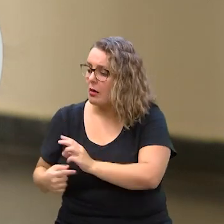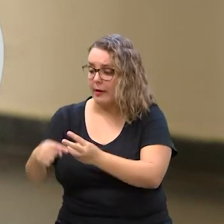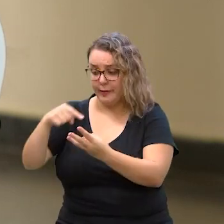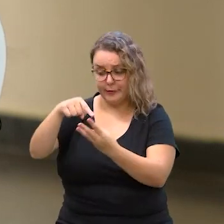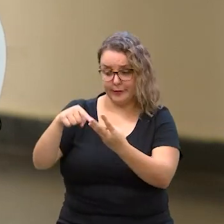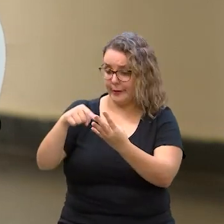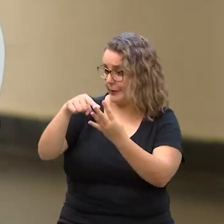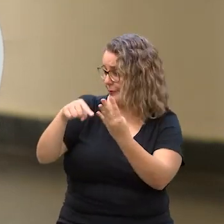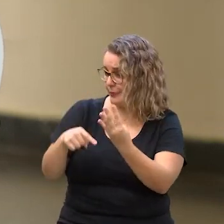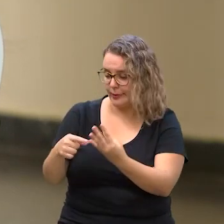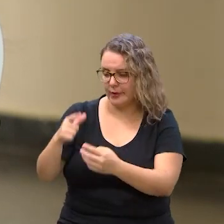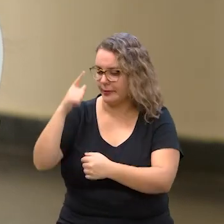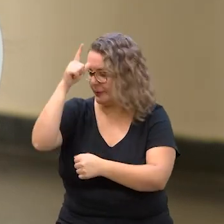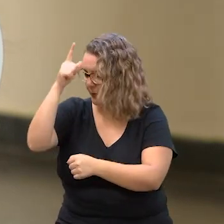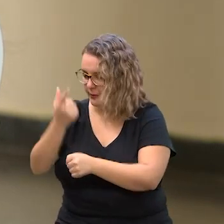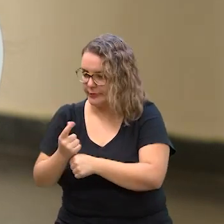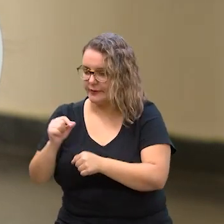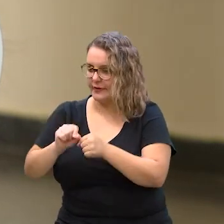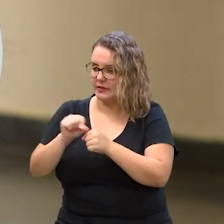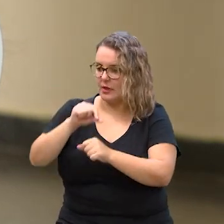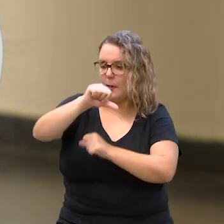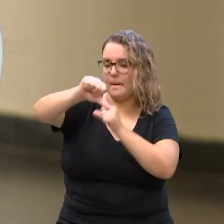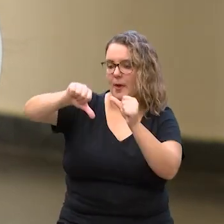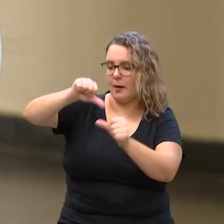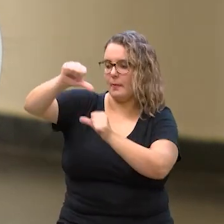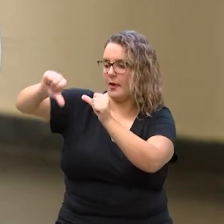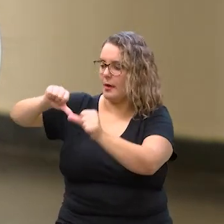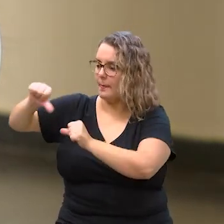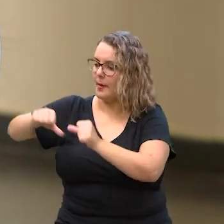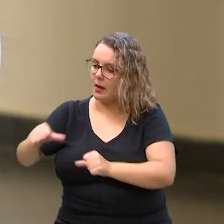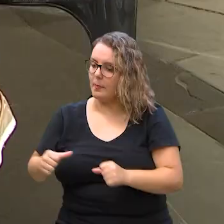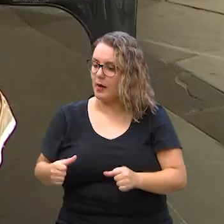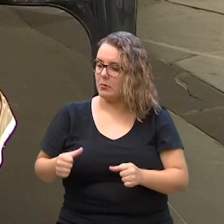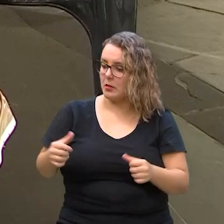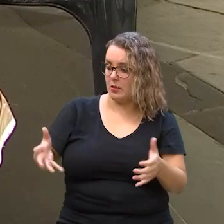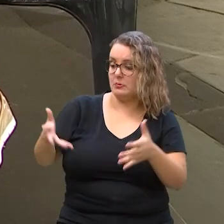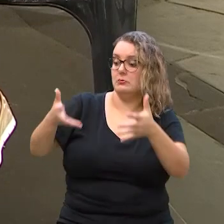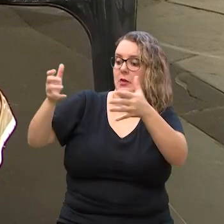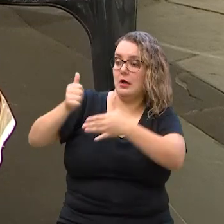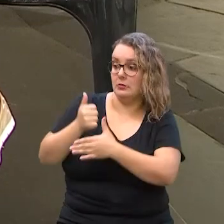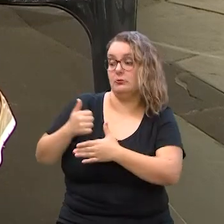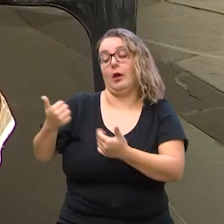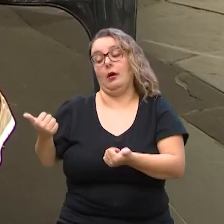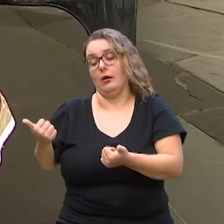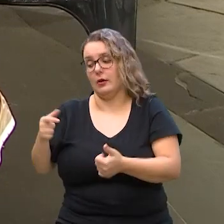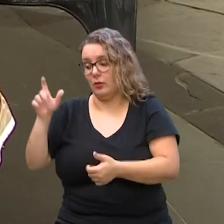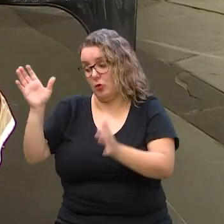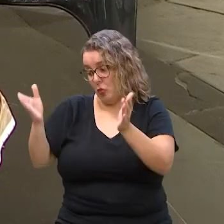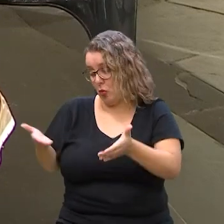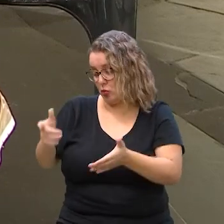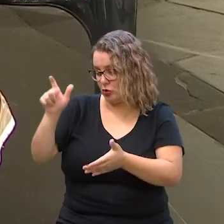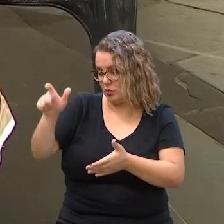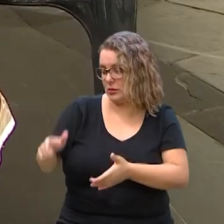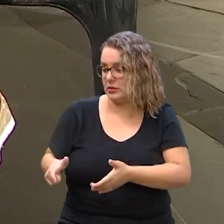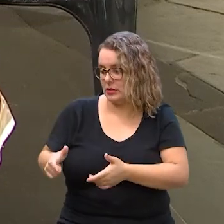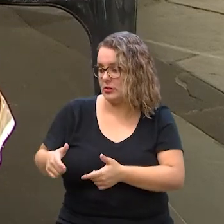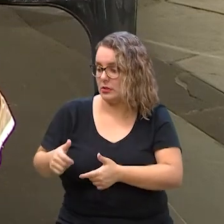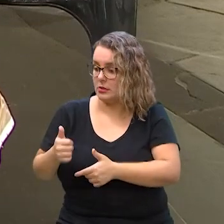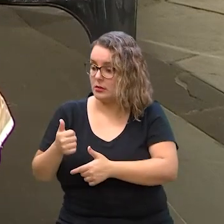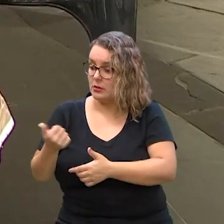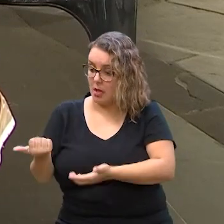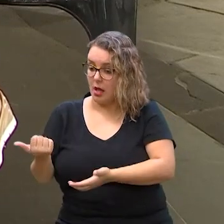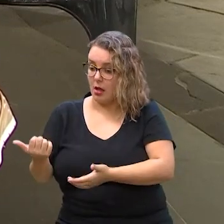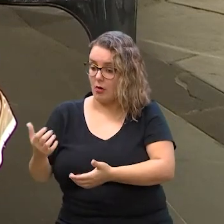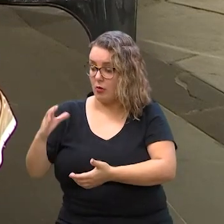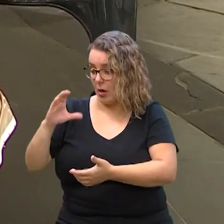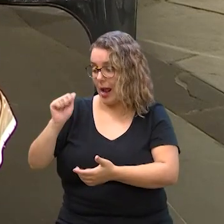eu tenho 3, 4 líderes, então eu vou fazer esse rodízio com o capitão, dar aquela moral, né, para o atleta, hoje você é o capitão, enche de